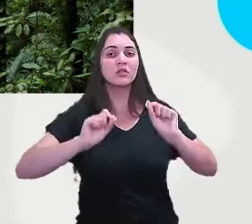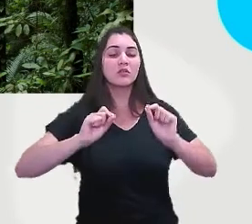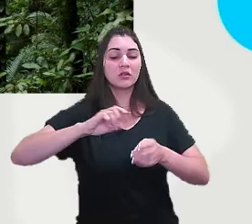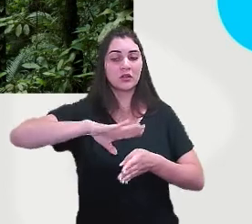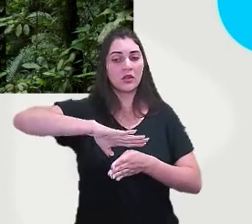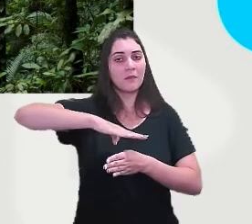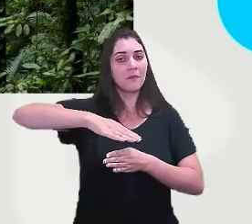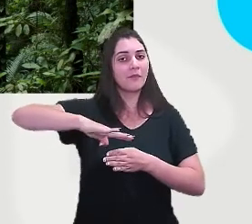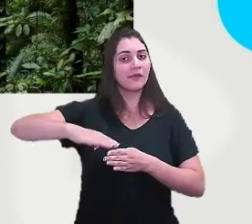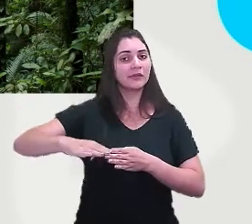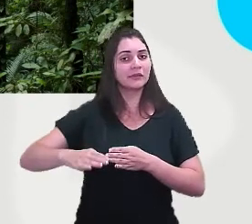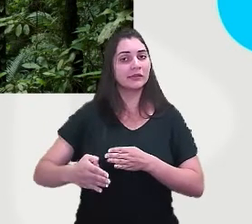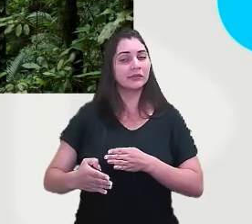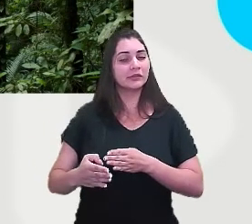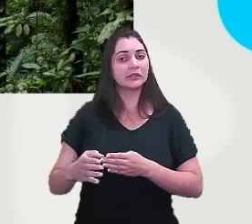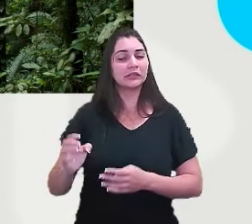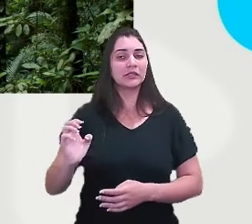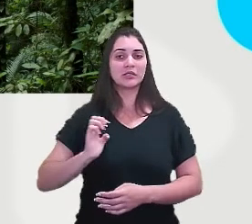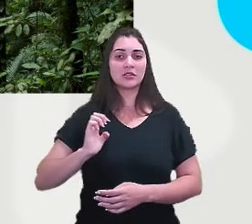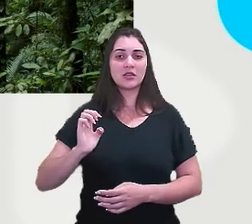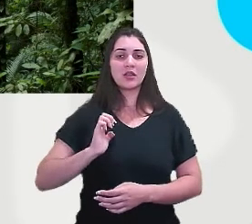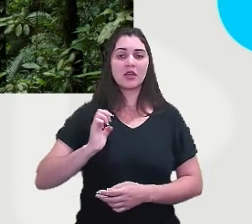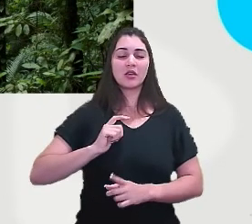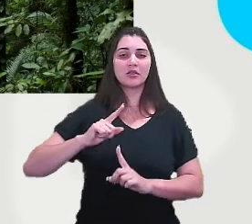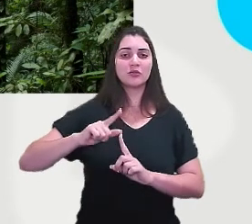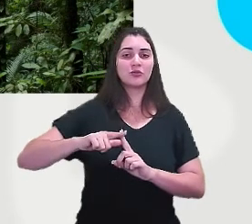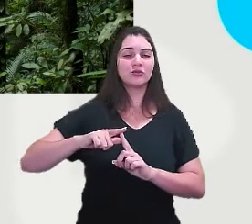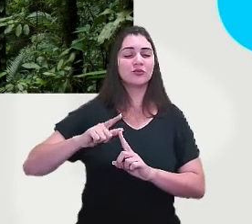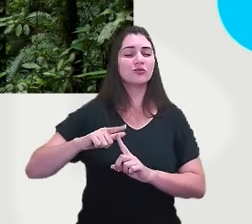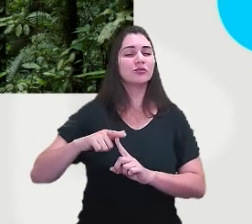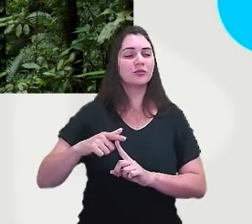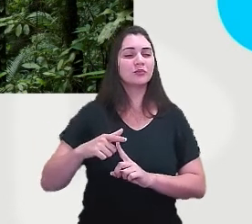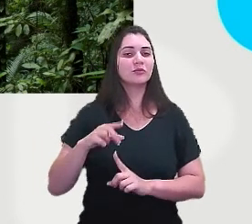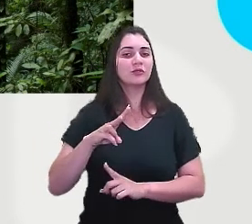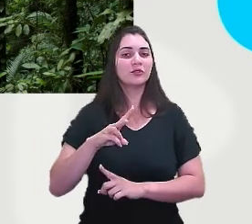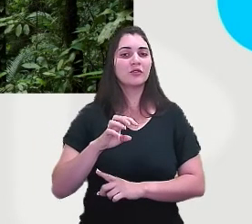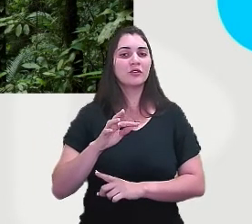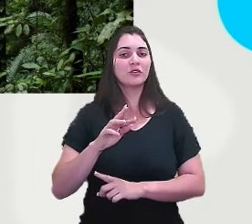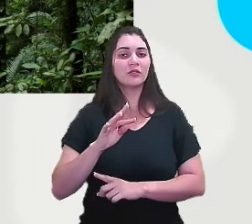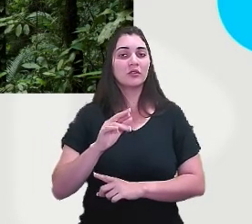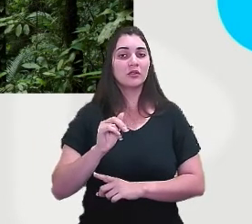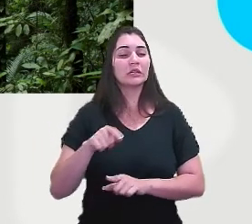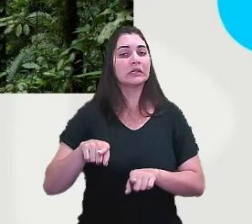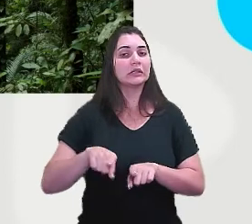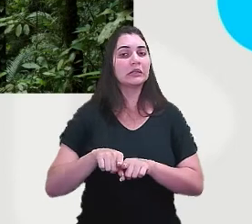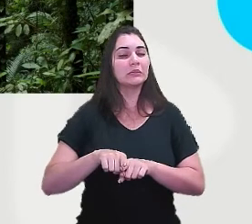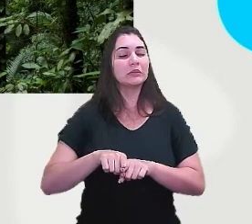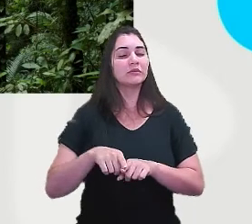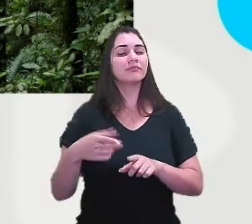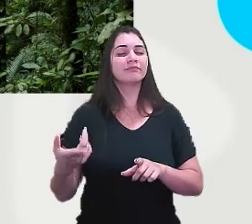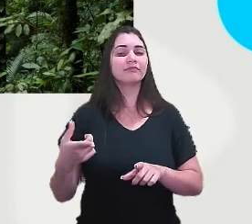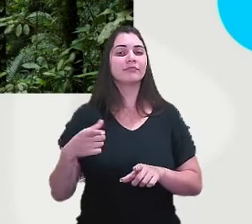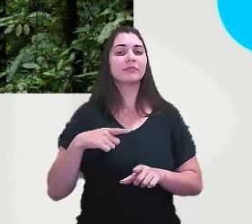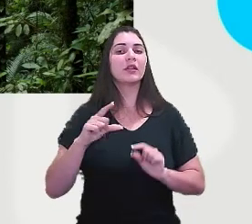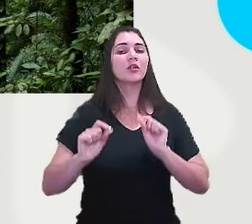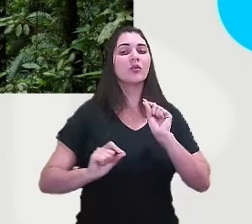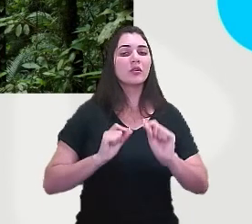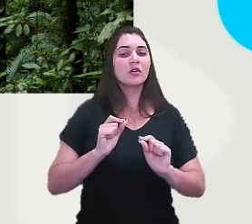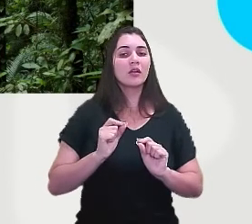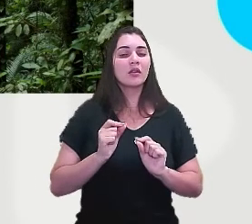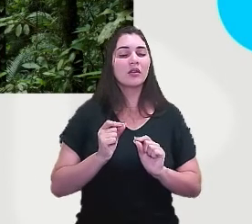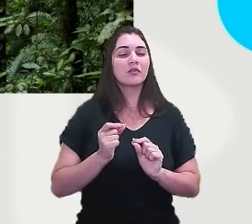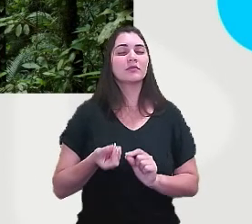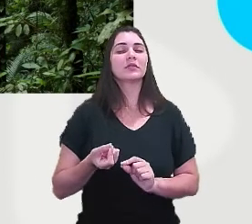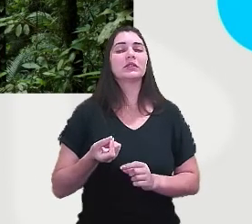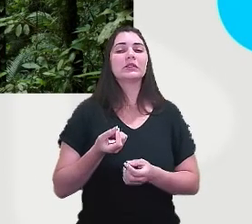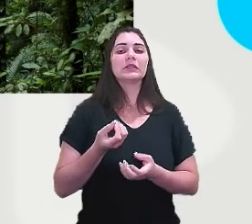muito rica, né, nessas espécies vegetais, e por consequência ela vai abrigar uma